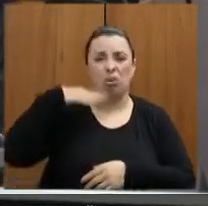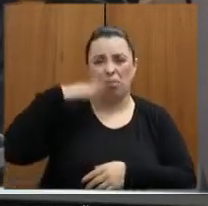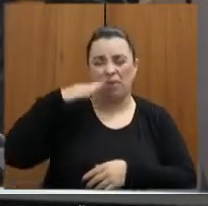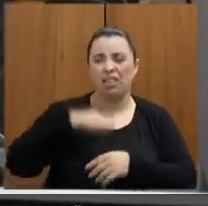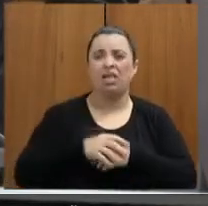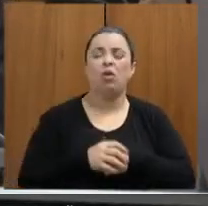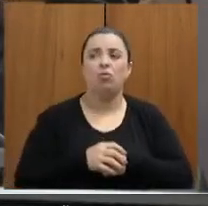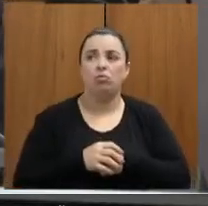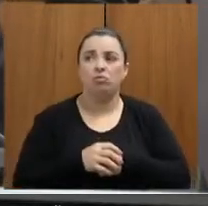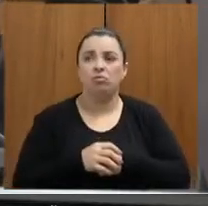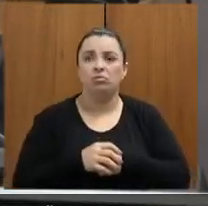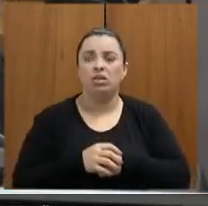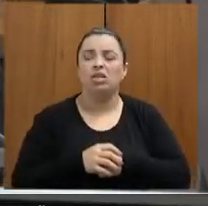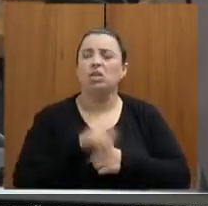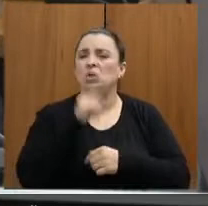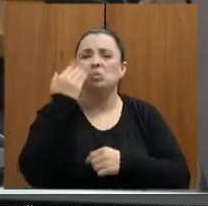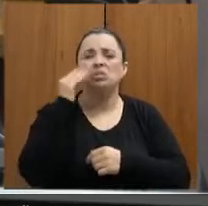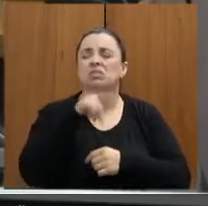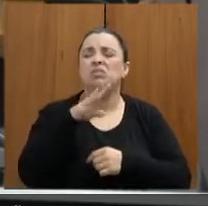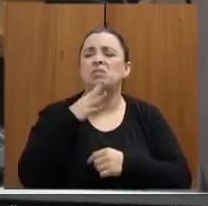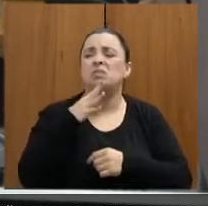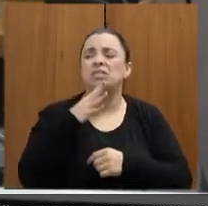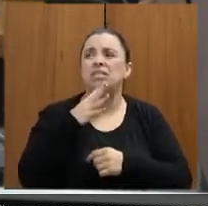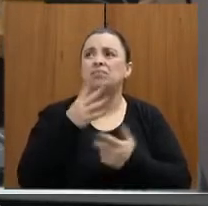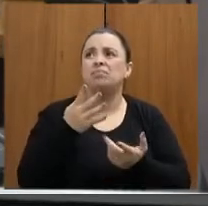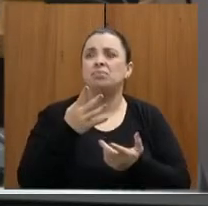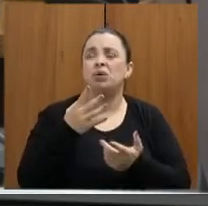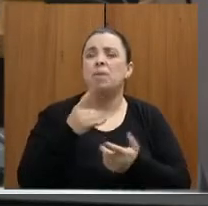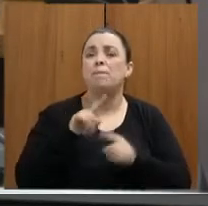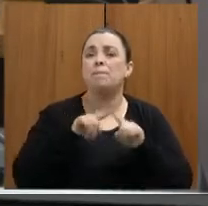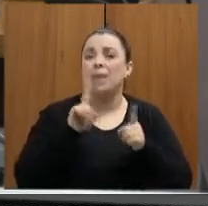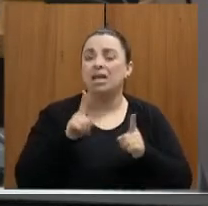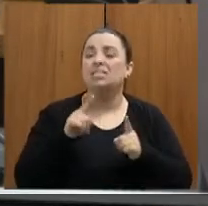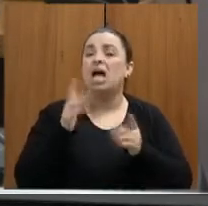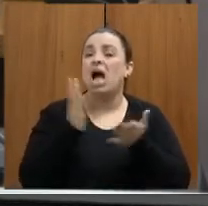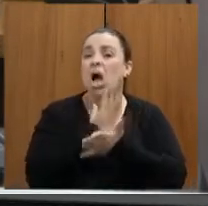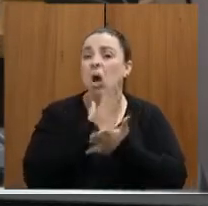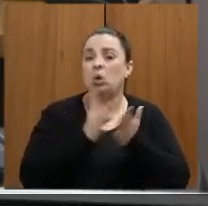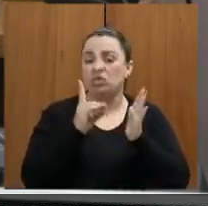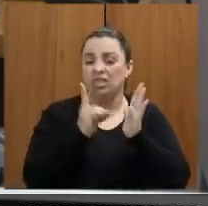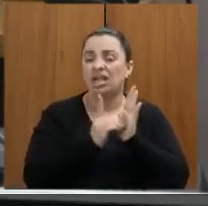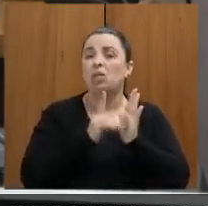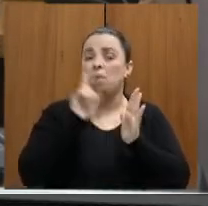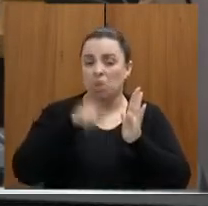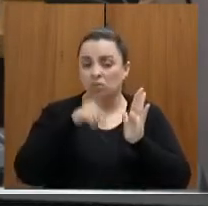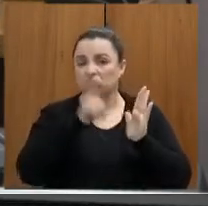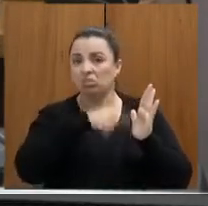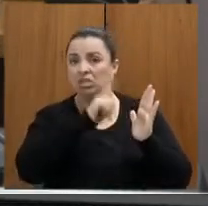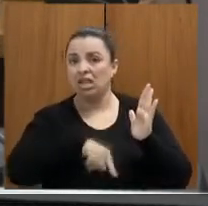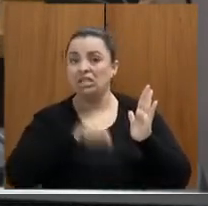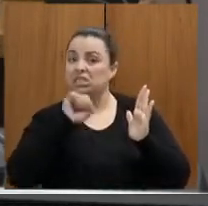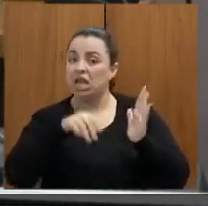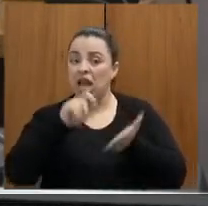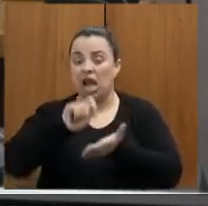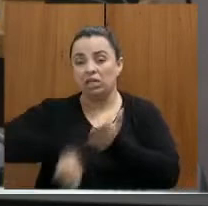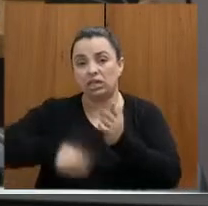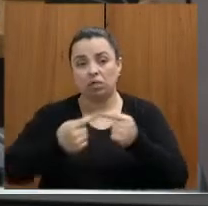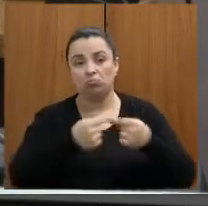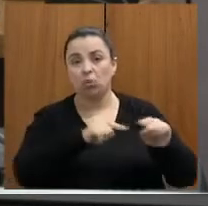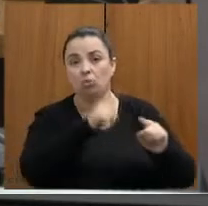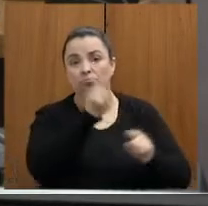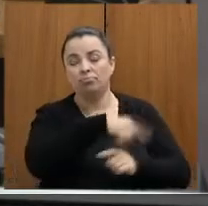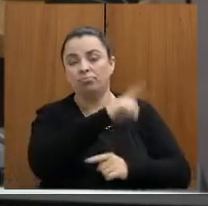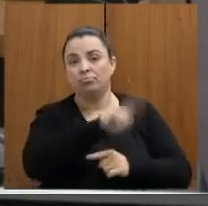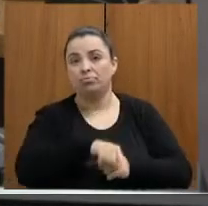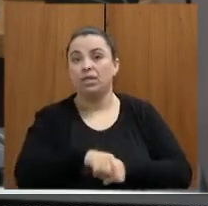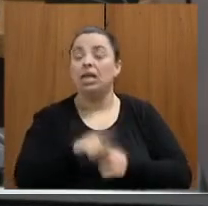conhecimento de todos os decretos né governamental e eles podem ser distinguidos apenas com uma canetada Então depende apenas e